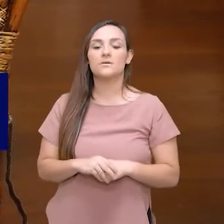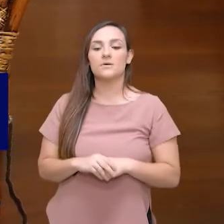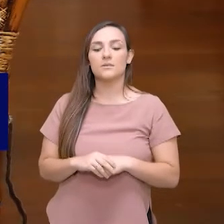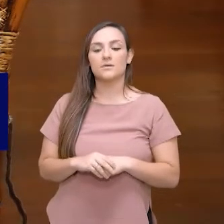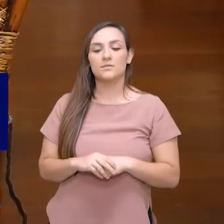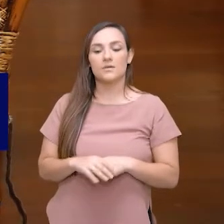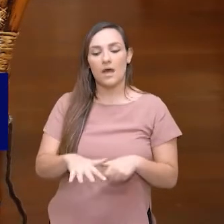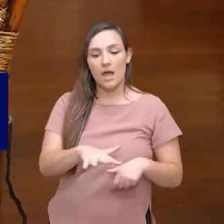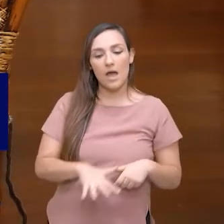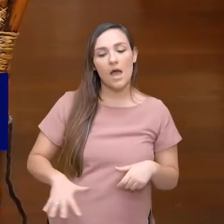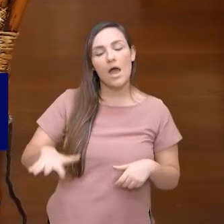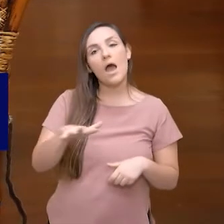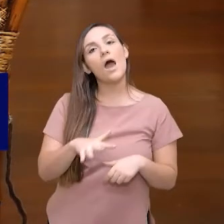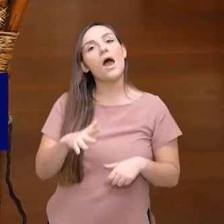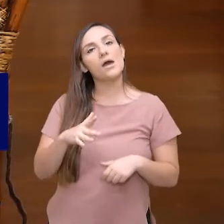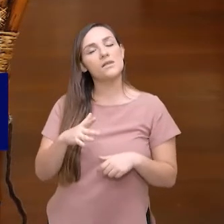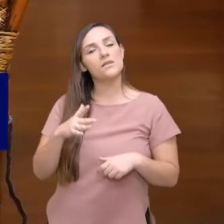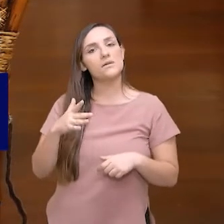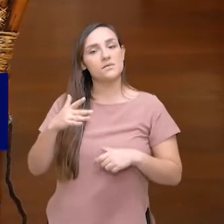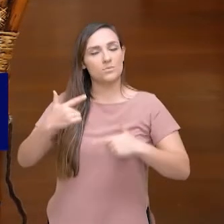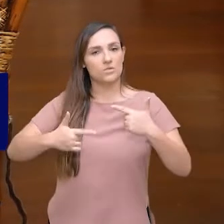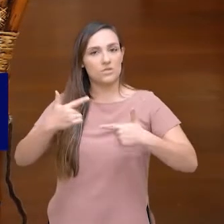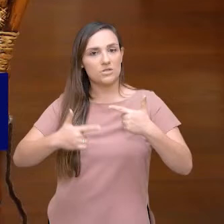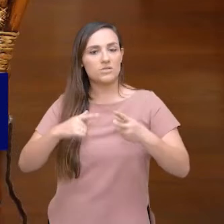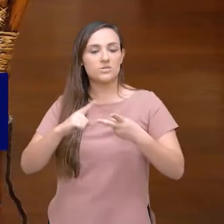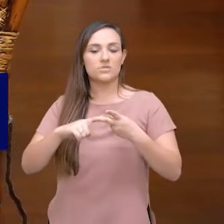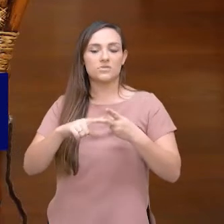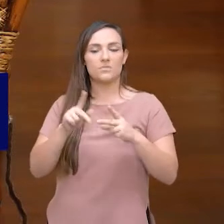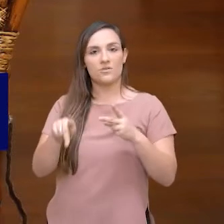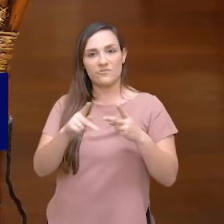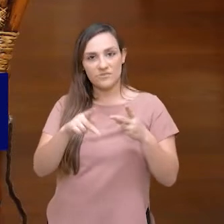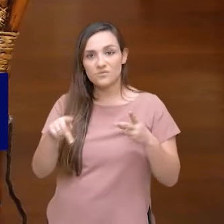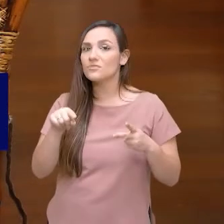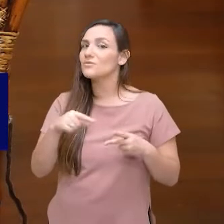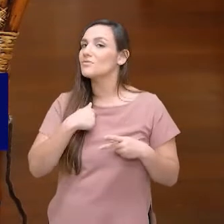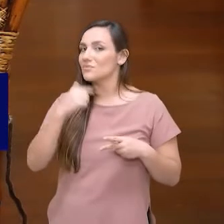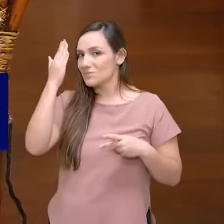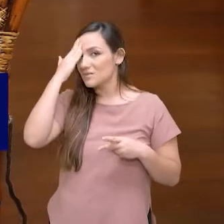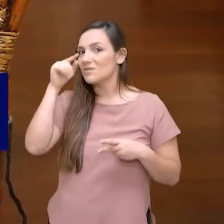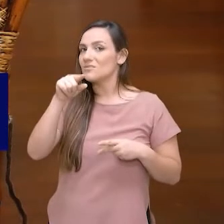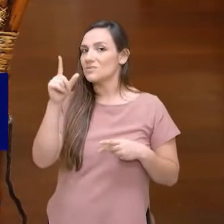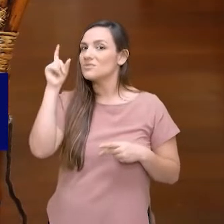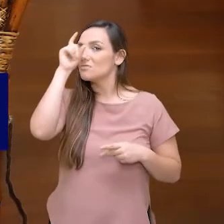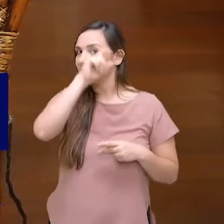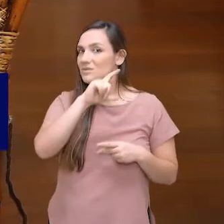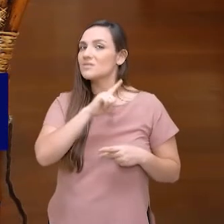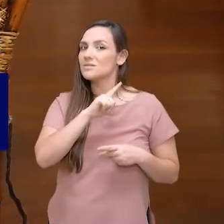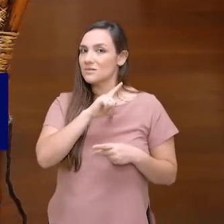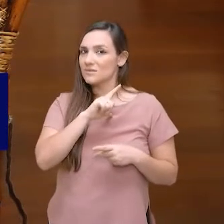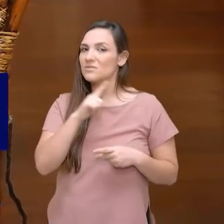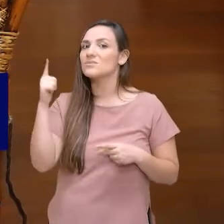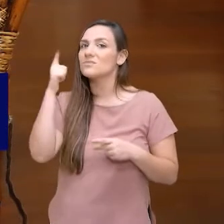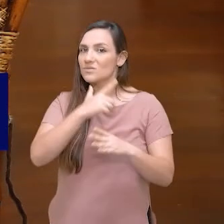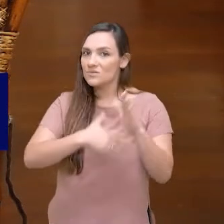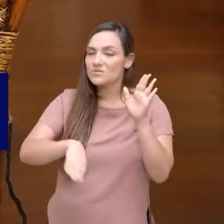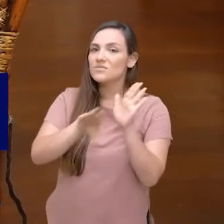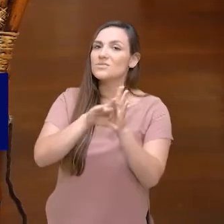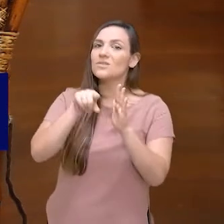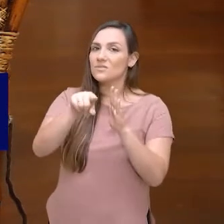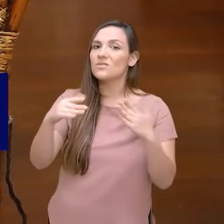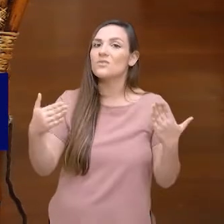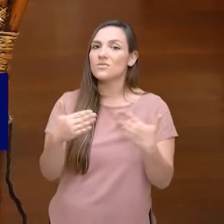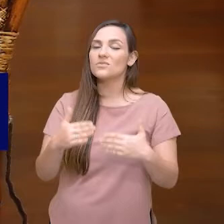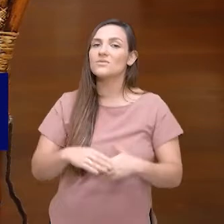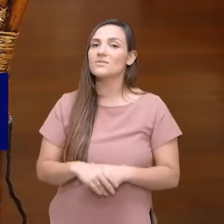sua vida política, sua vida acadêmica. Entendeu? Quantas dificuldades você sofreu para atingir a posição que você